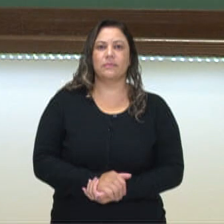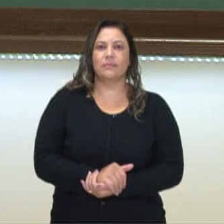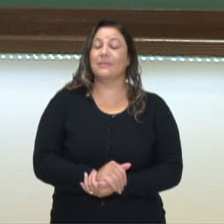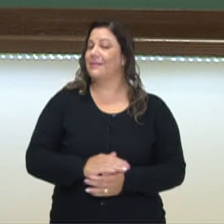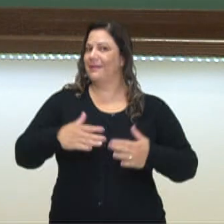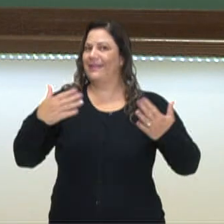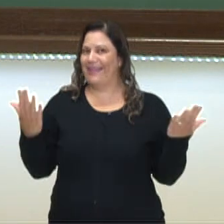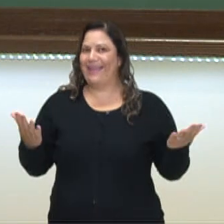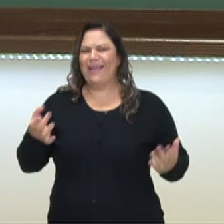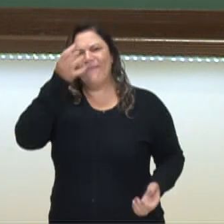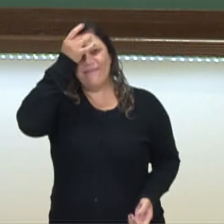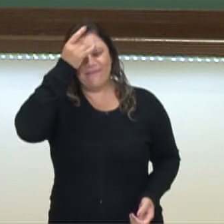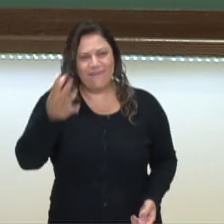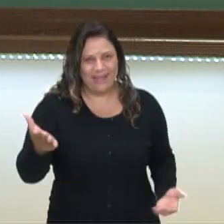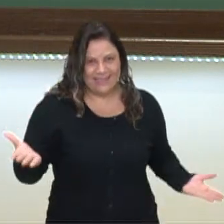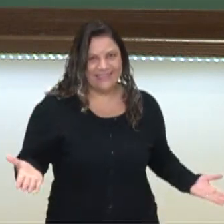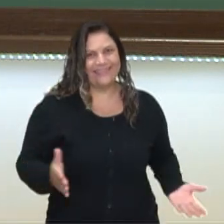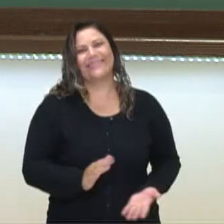E aí, facinho, né?